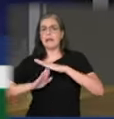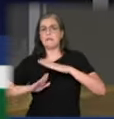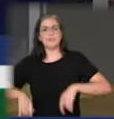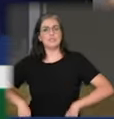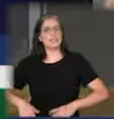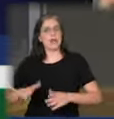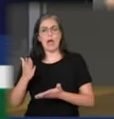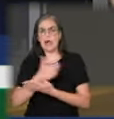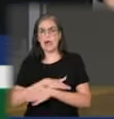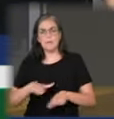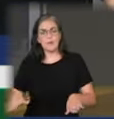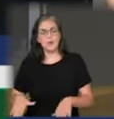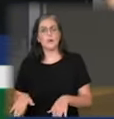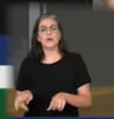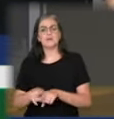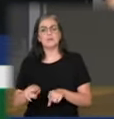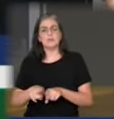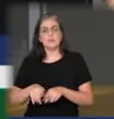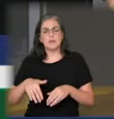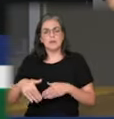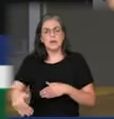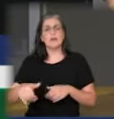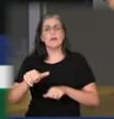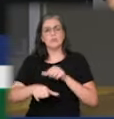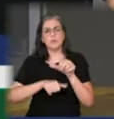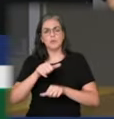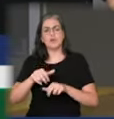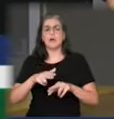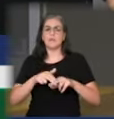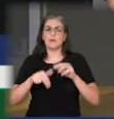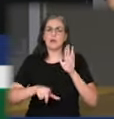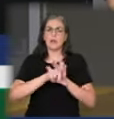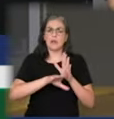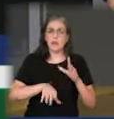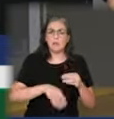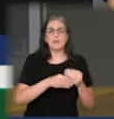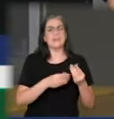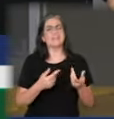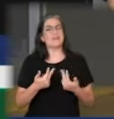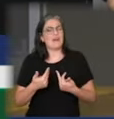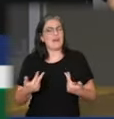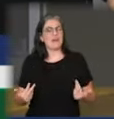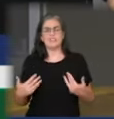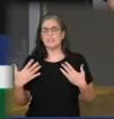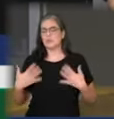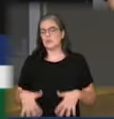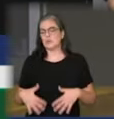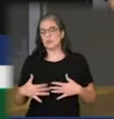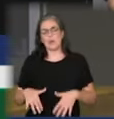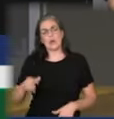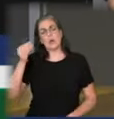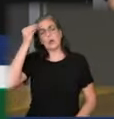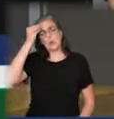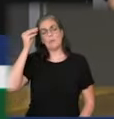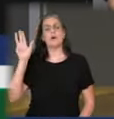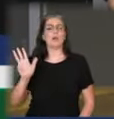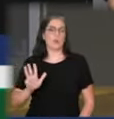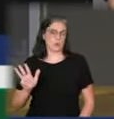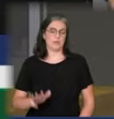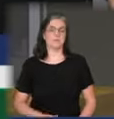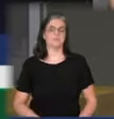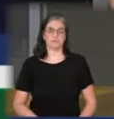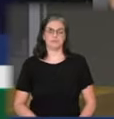que vai acabar via lei complementar. Tudo isso é culpa de Lula. E se tem